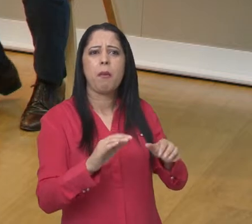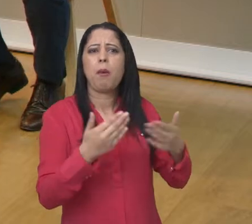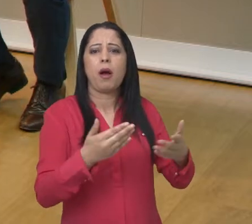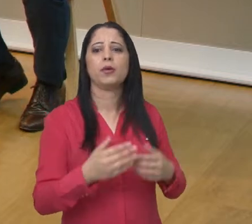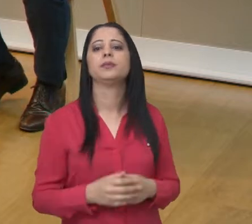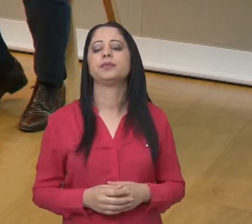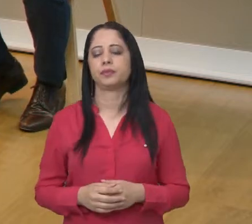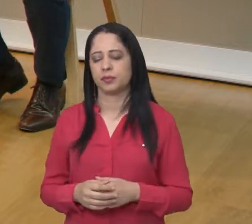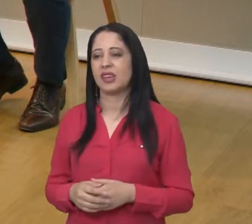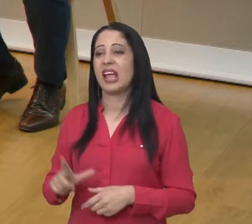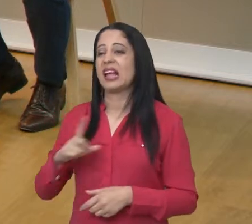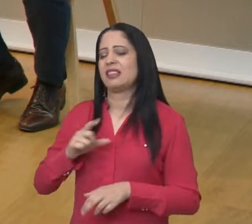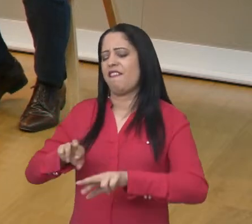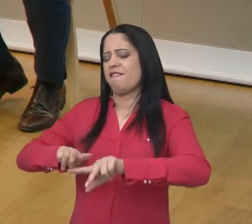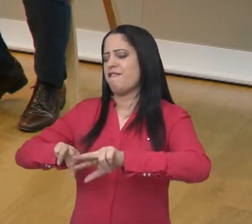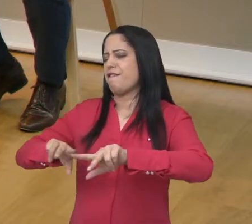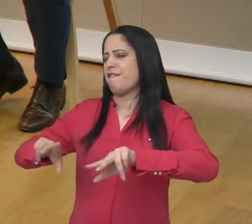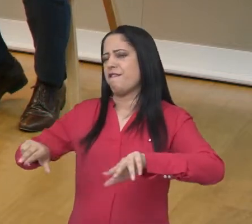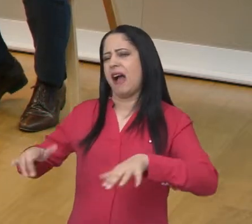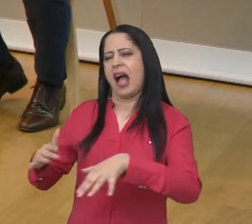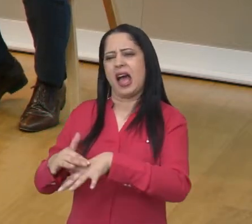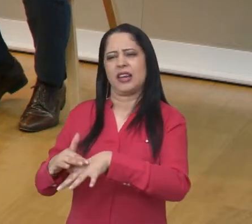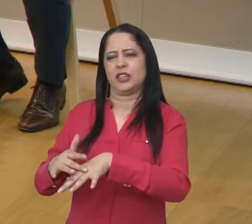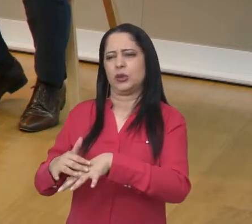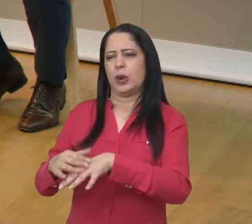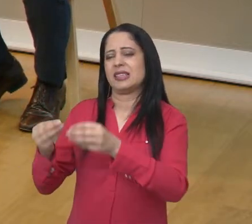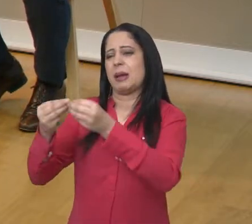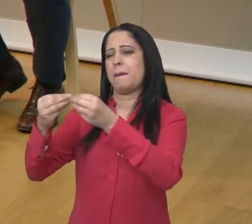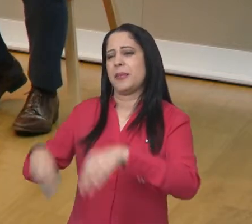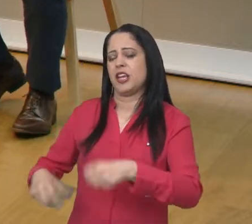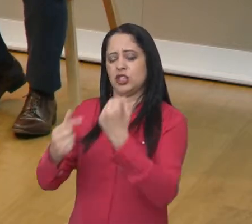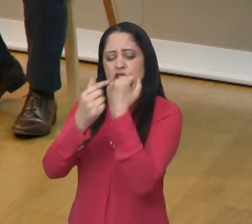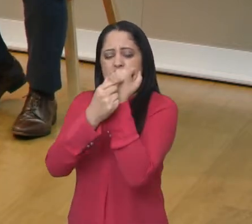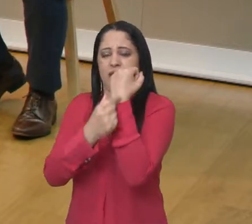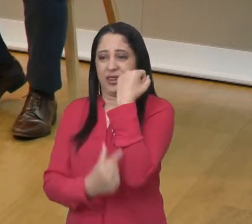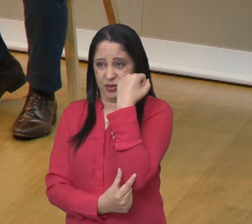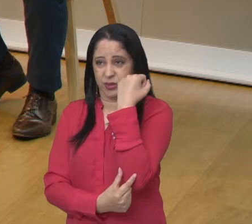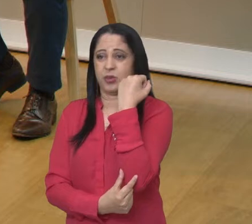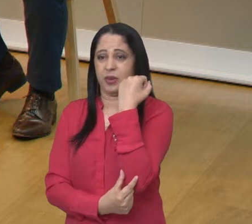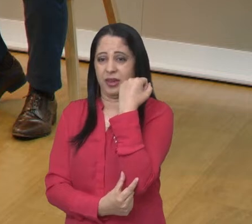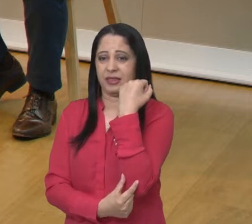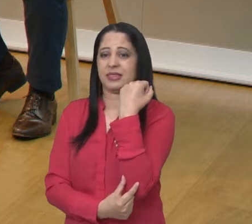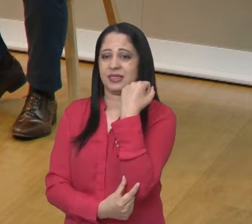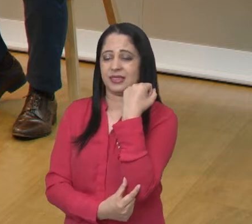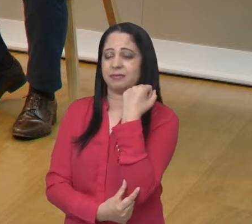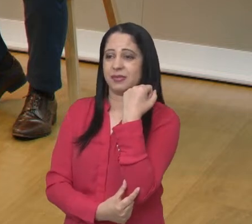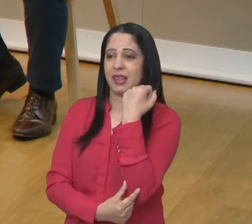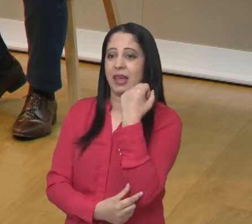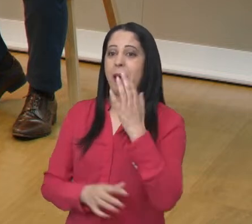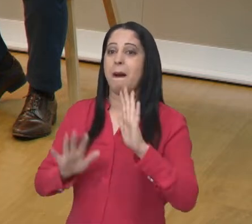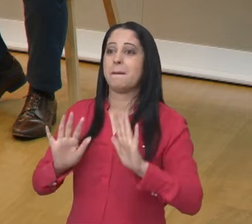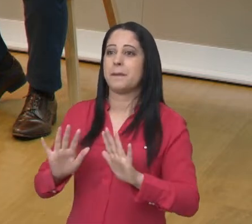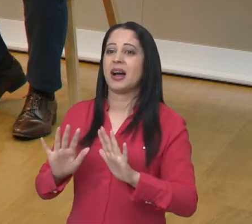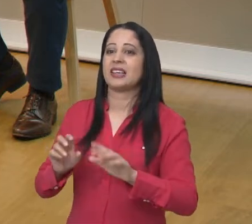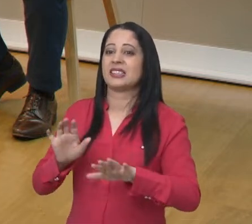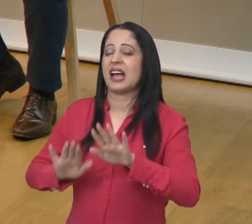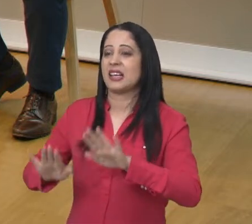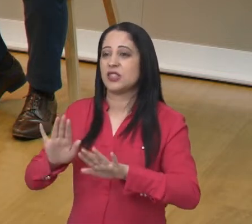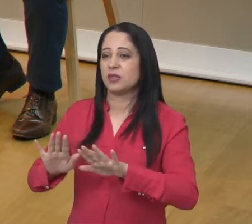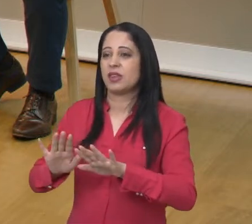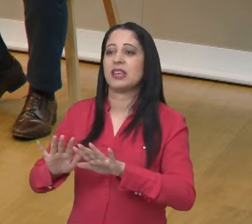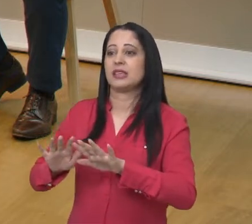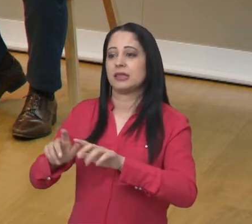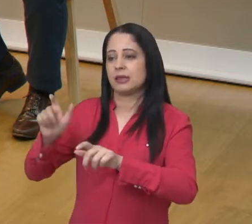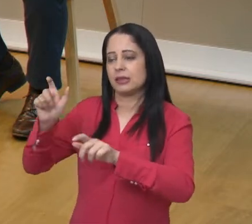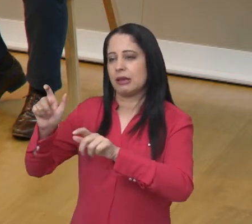Nós temos várias doenças que podem acometer a coluna vertebral. As mais comuns são as doenças degenerativas. Elas ocorrem por